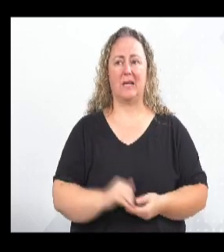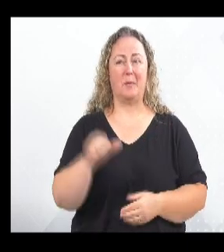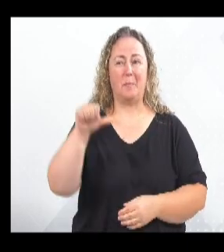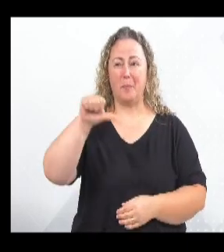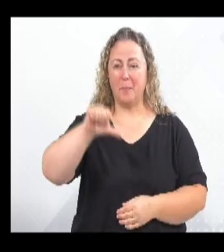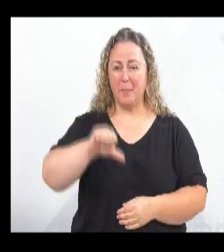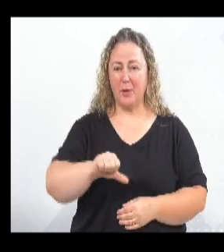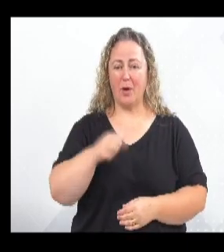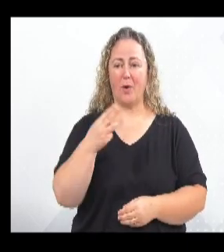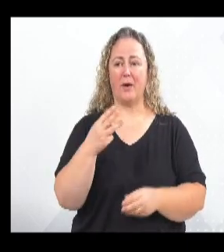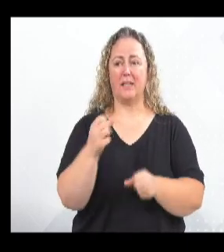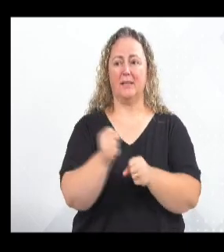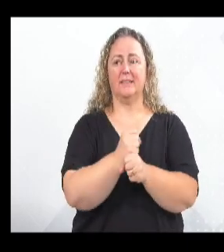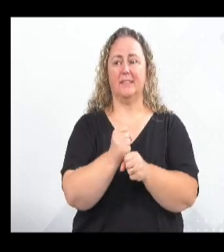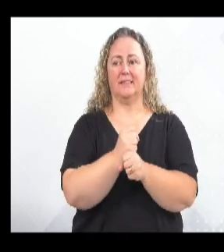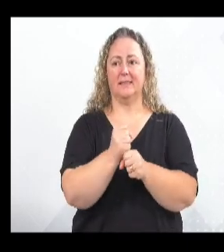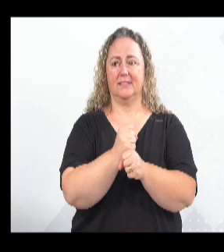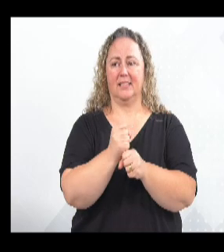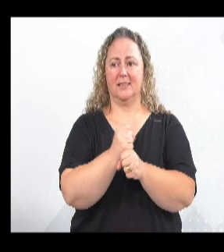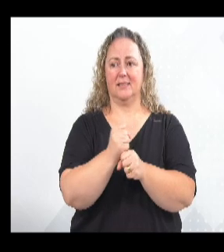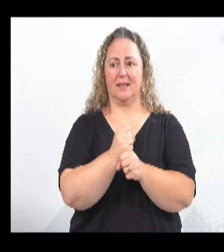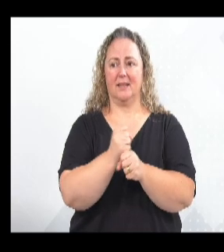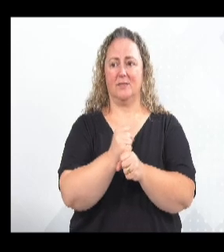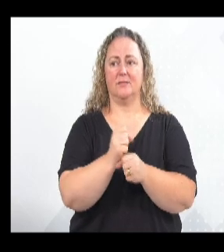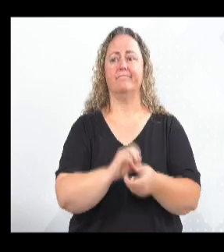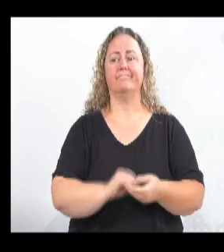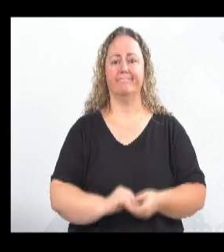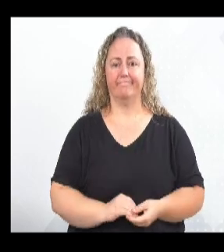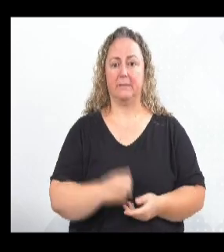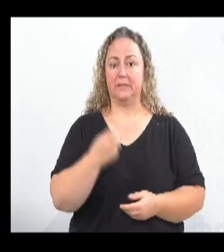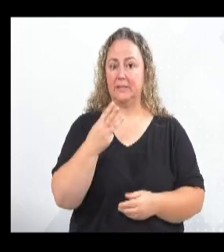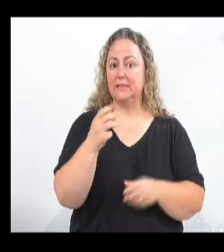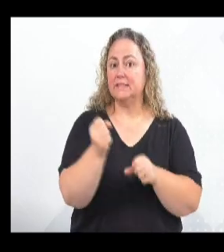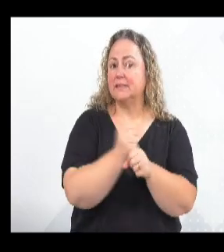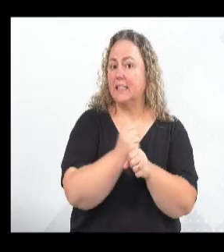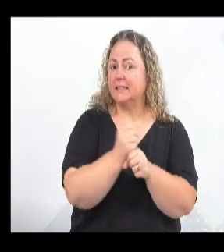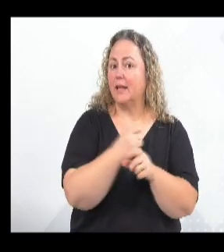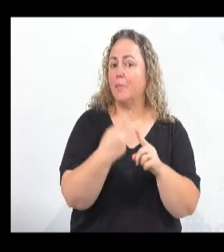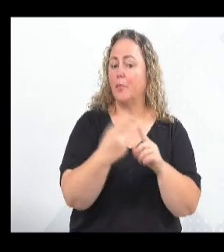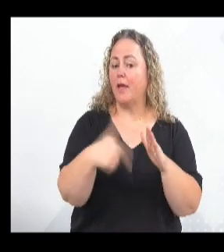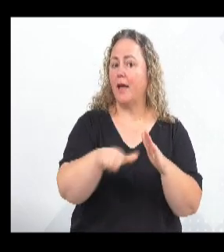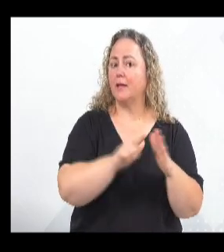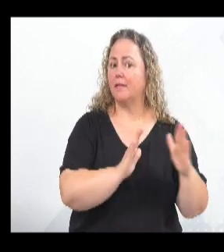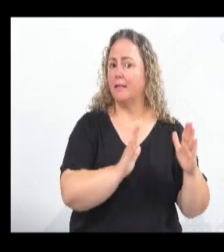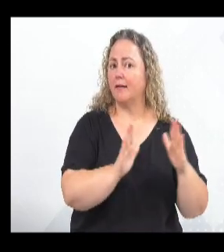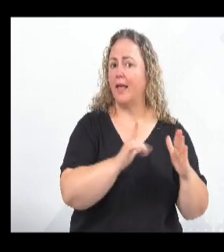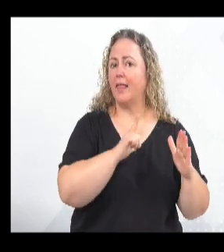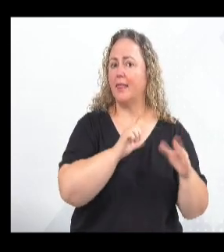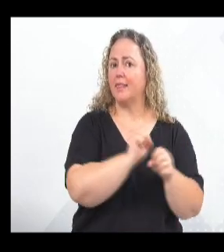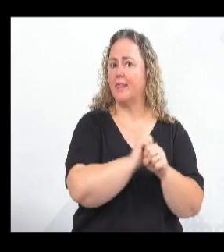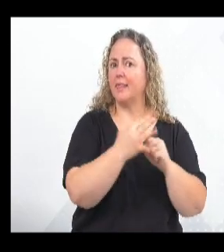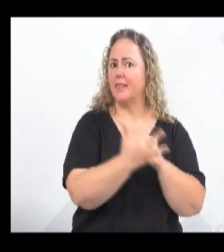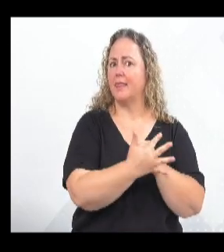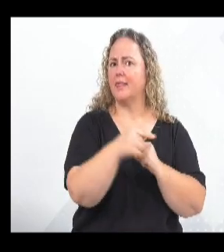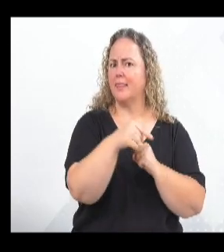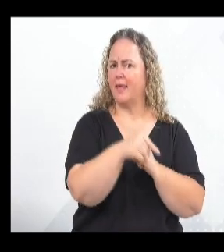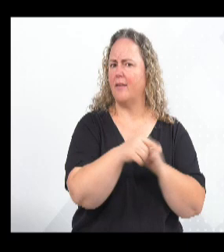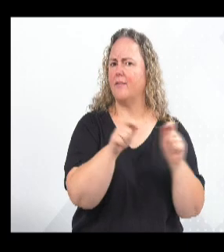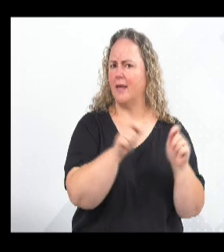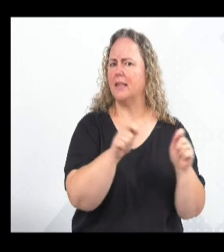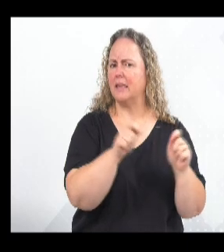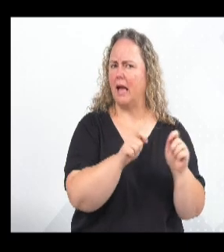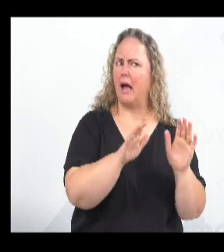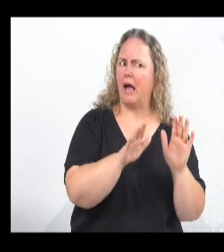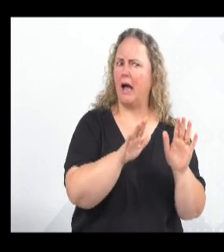resultado em 3 anos. 3 anos porque tivemos uma pandemia de Covid que pôde gerar um déficit da ordem